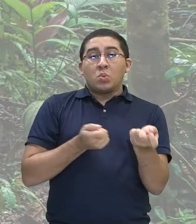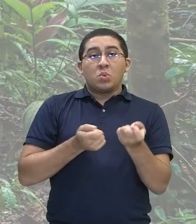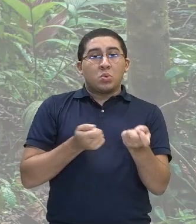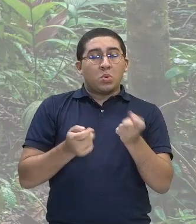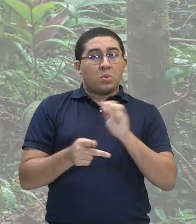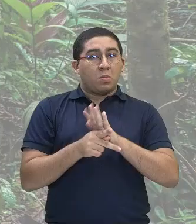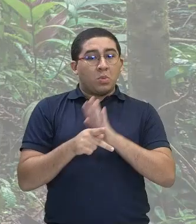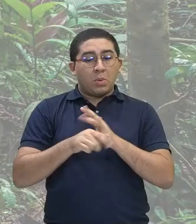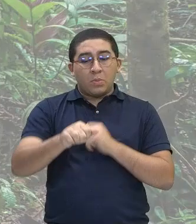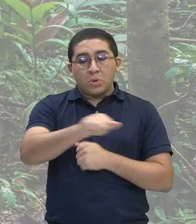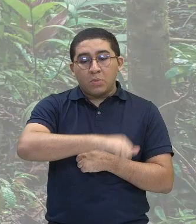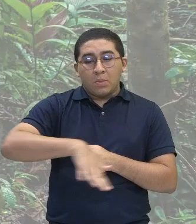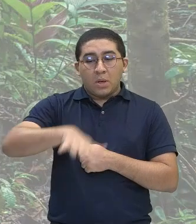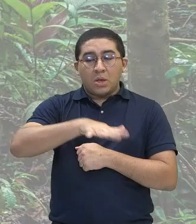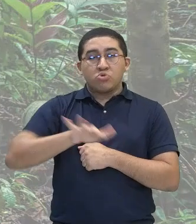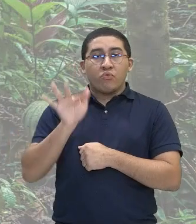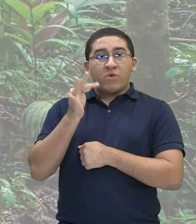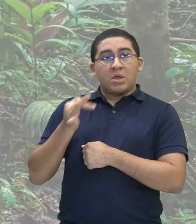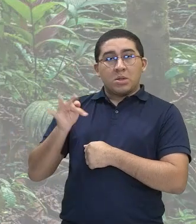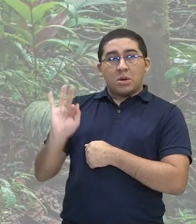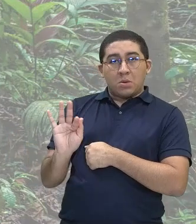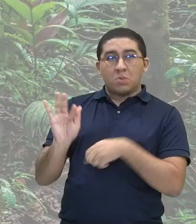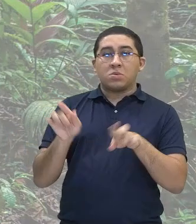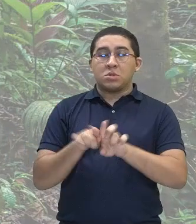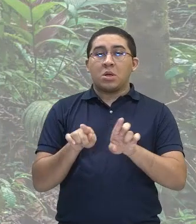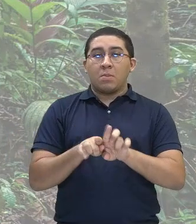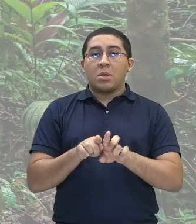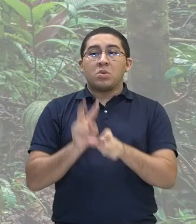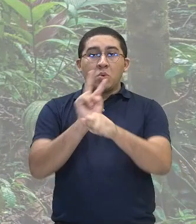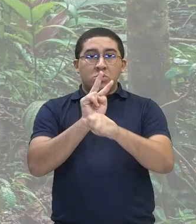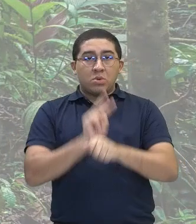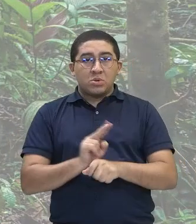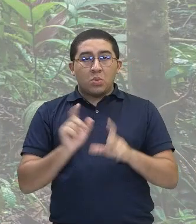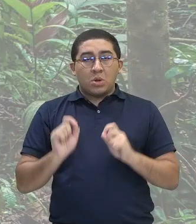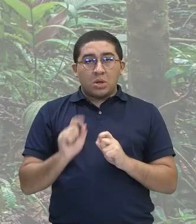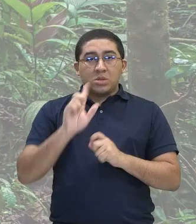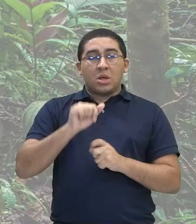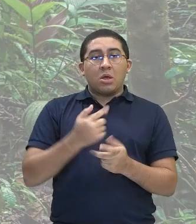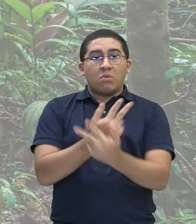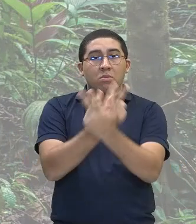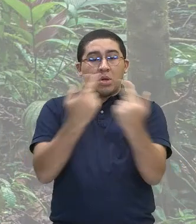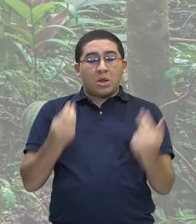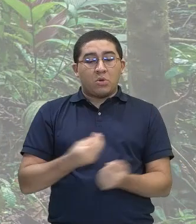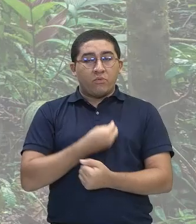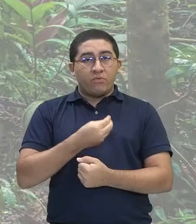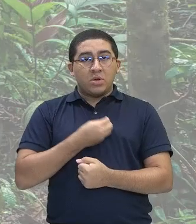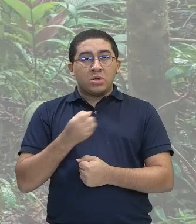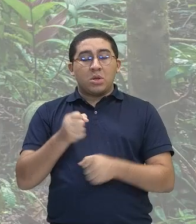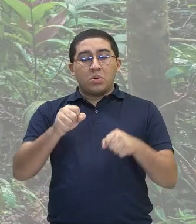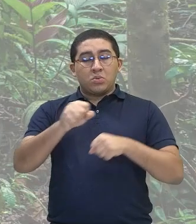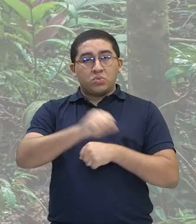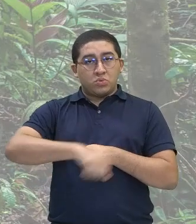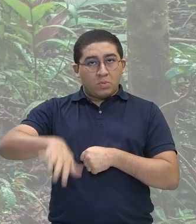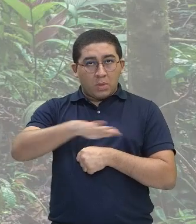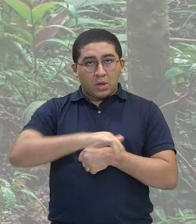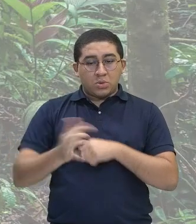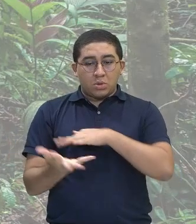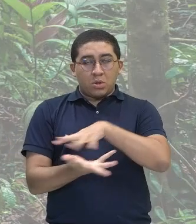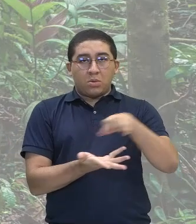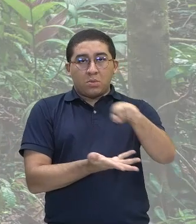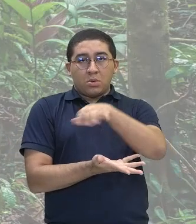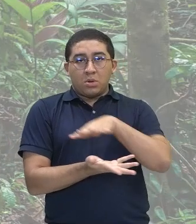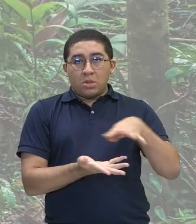de conservação federais, né, e pela conservação da biodiversidade que vai existir na nossa região, que acaba